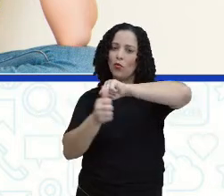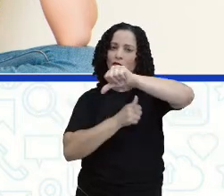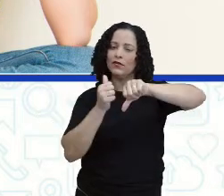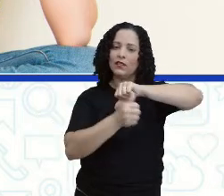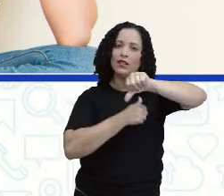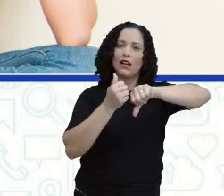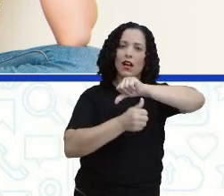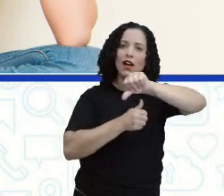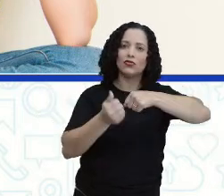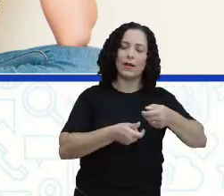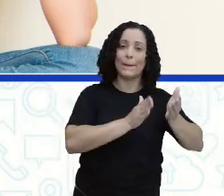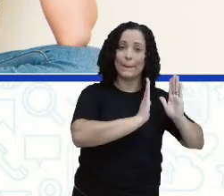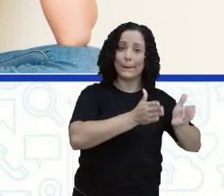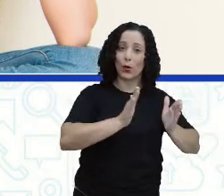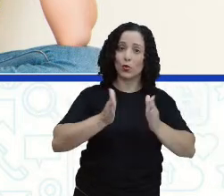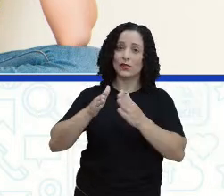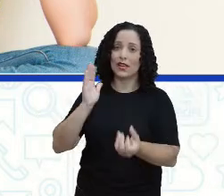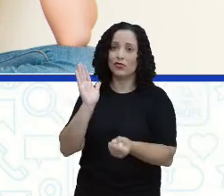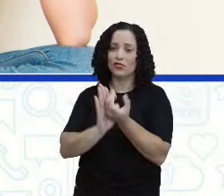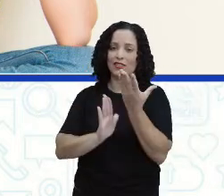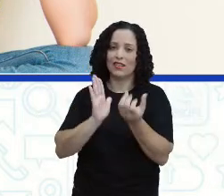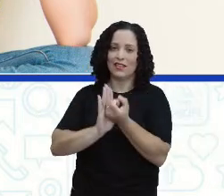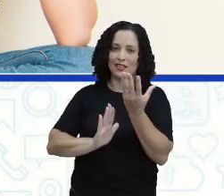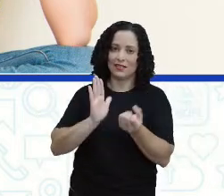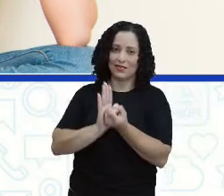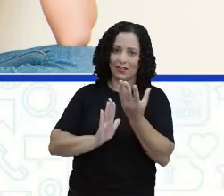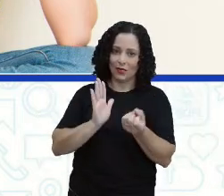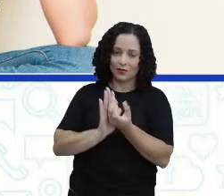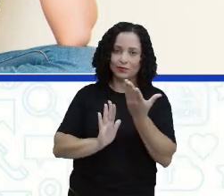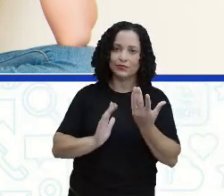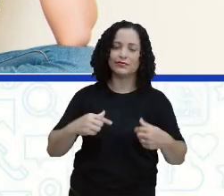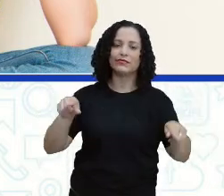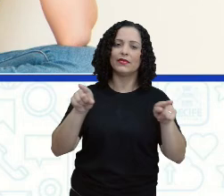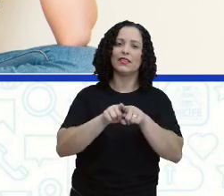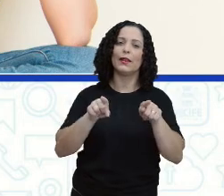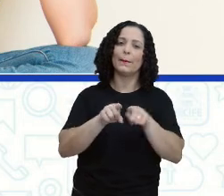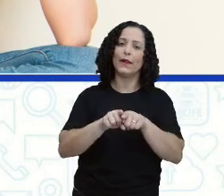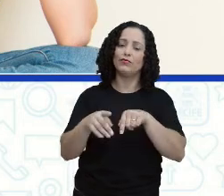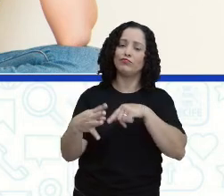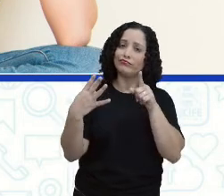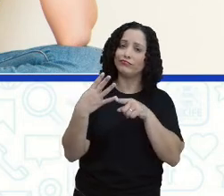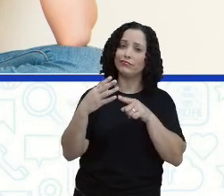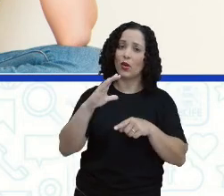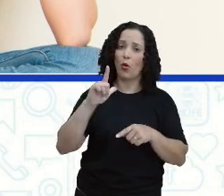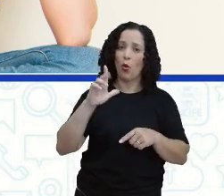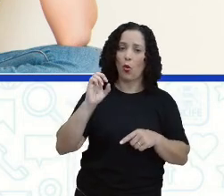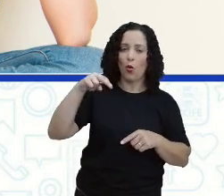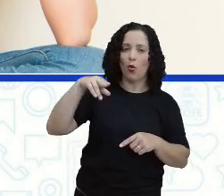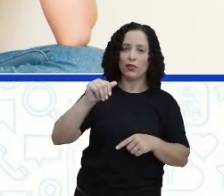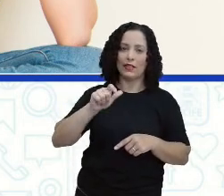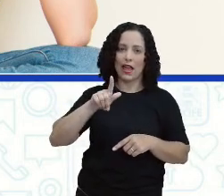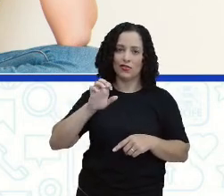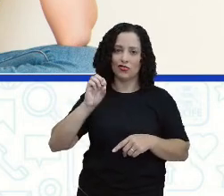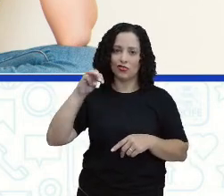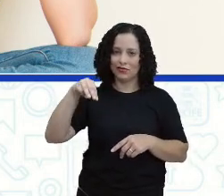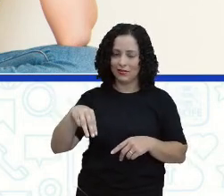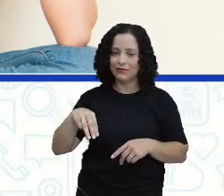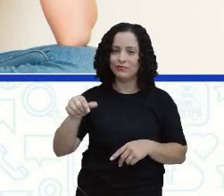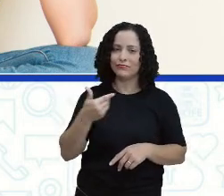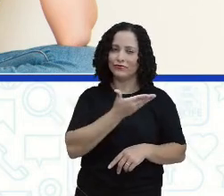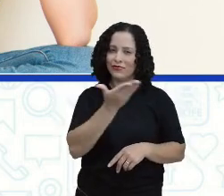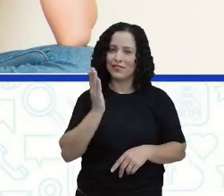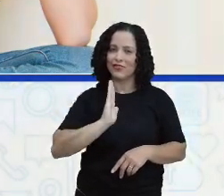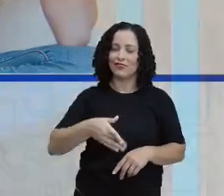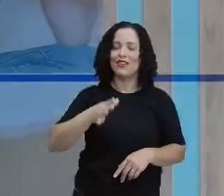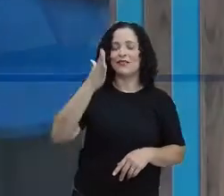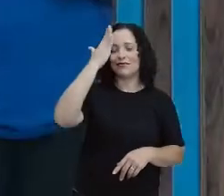modificados. Processo de criação de um organismo geneticamente modificado. E a clonagem, que eu já sei que vocês